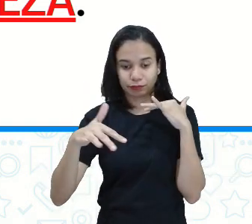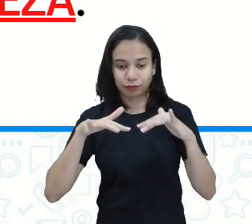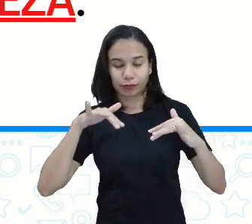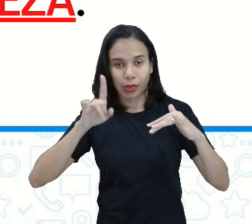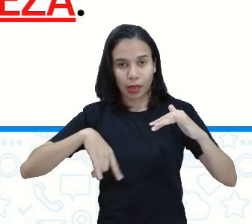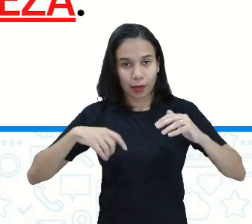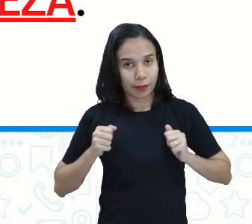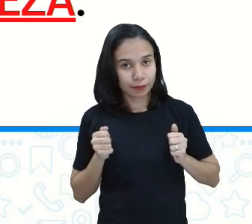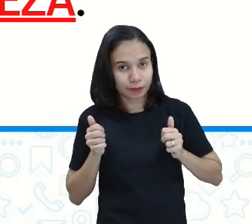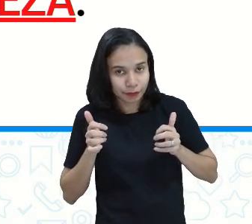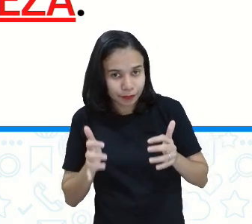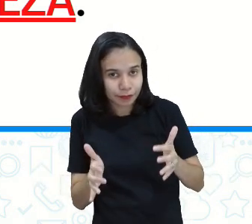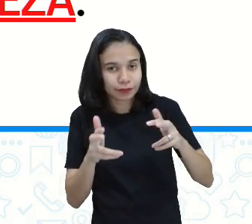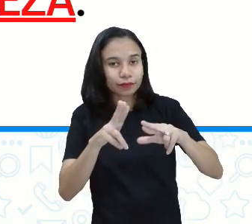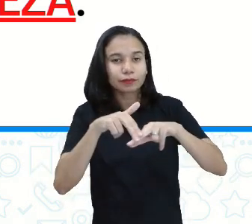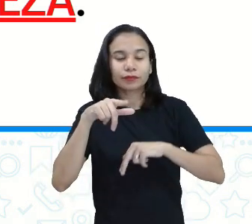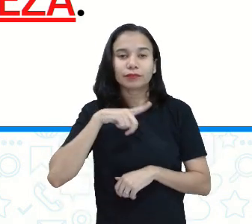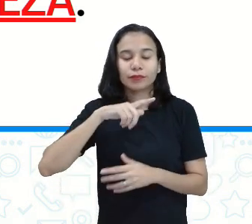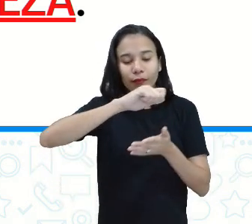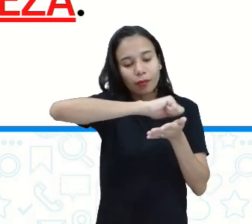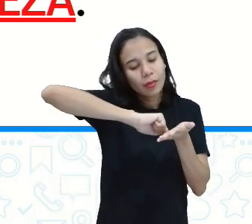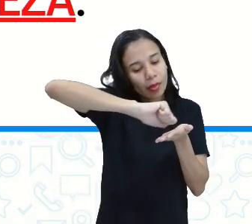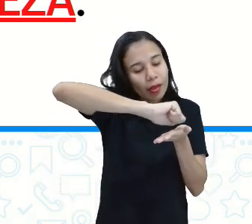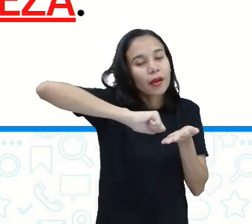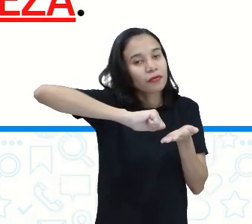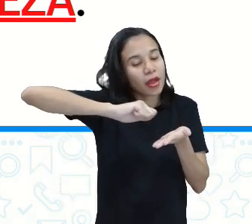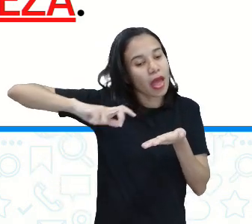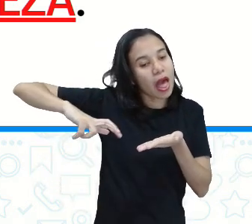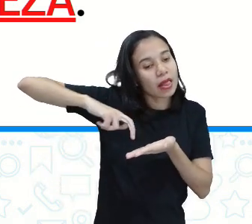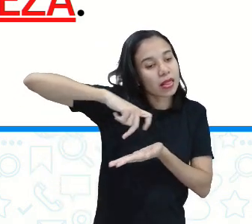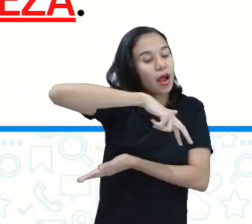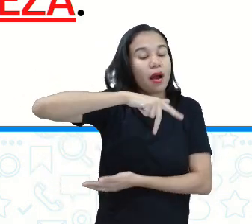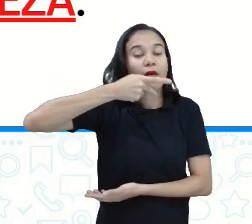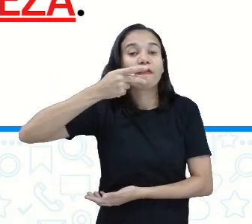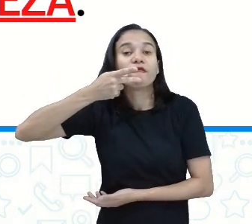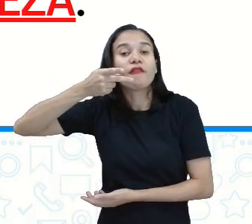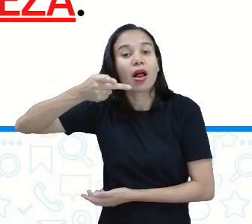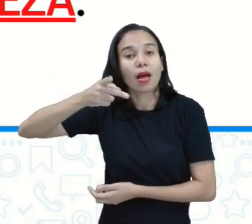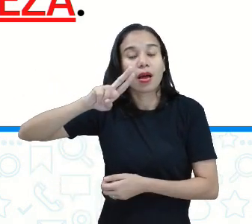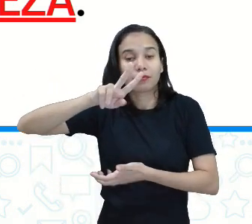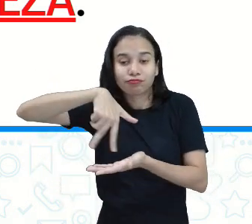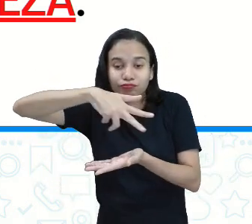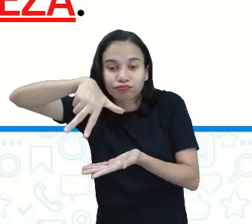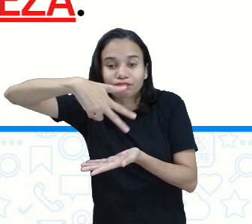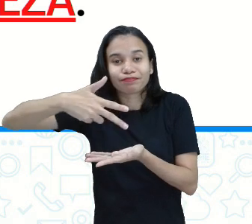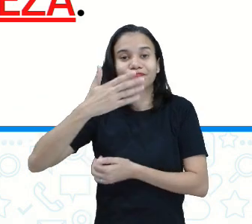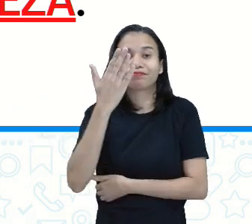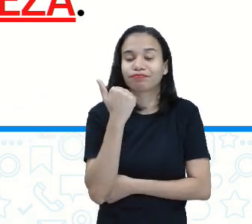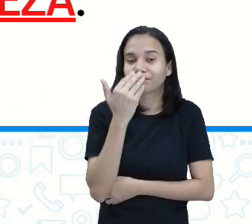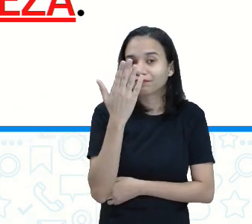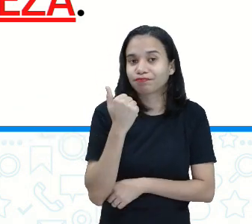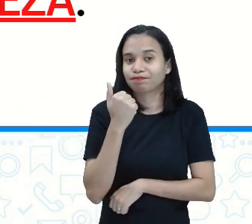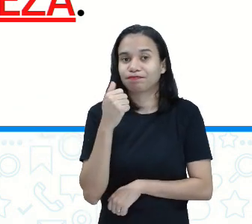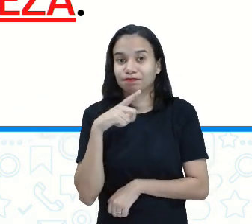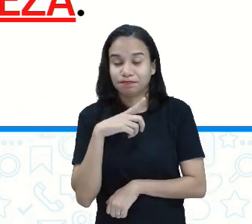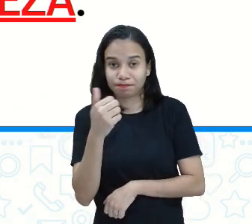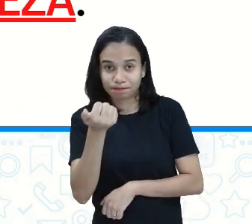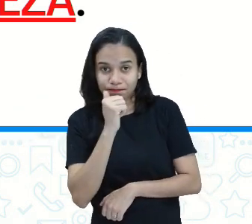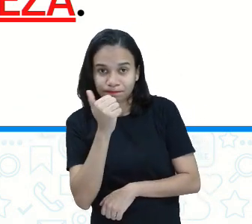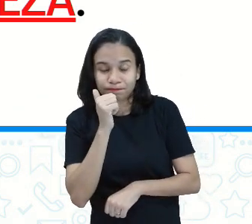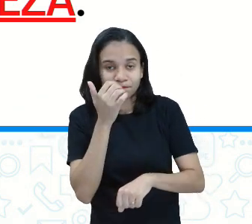uma ação. Então, escrever, andar, falar, dançar, comer,